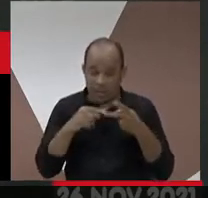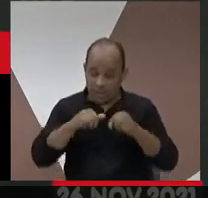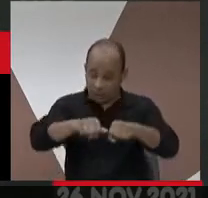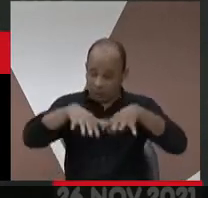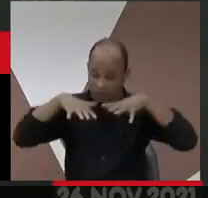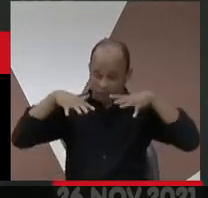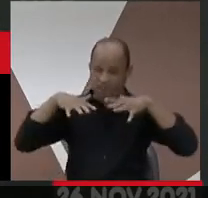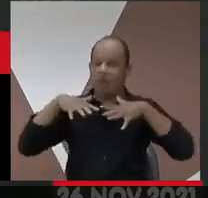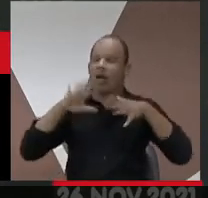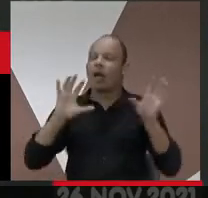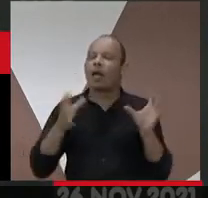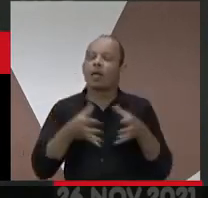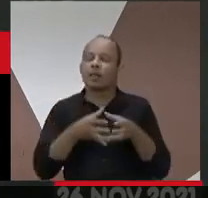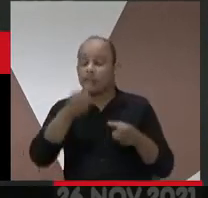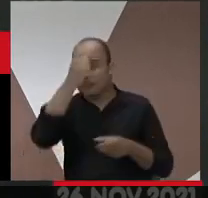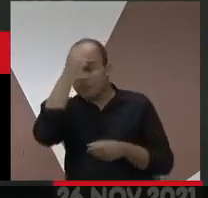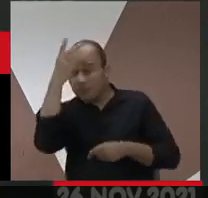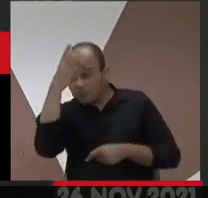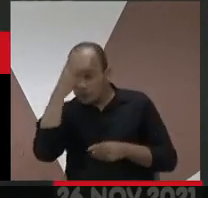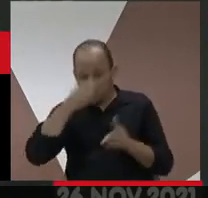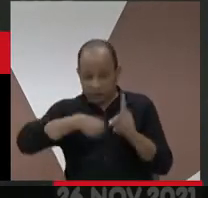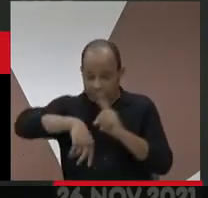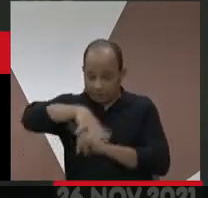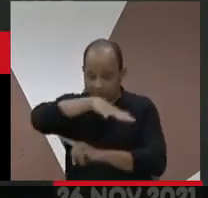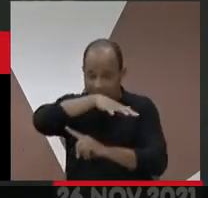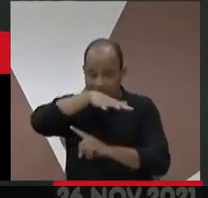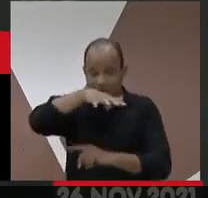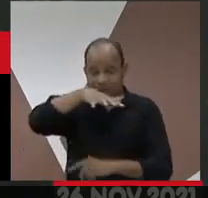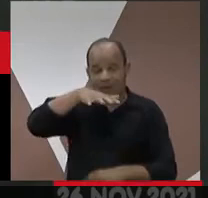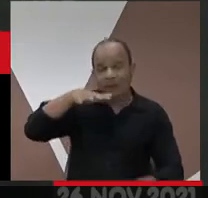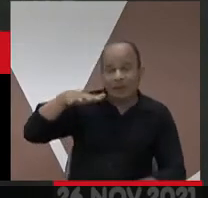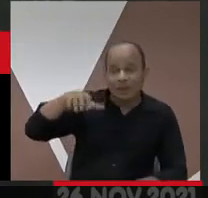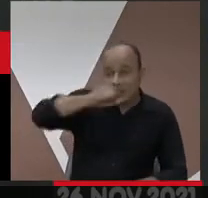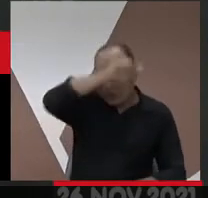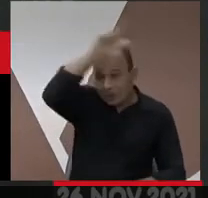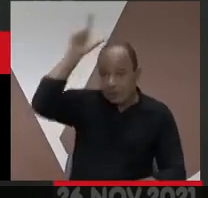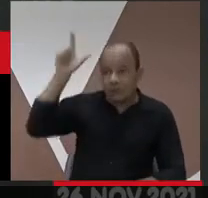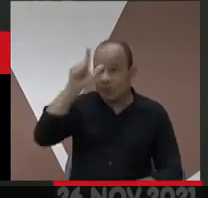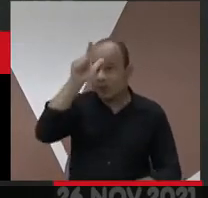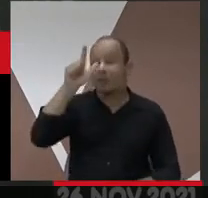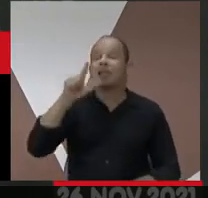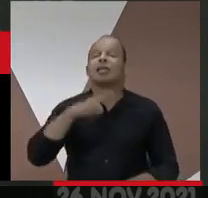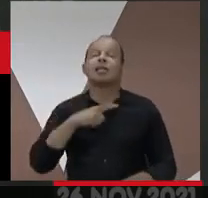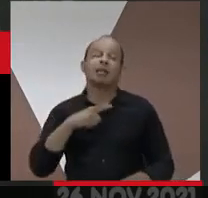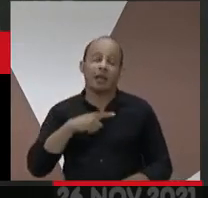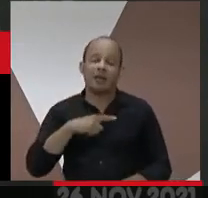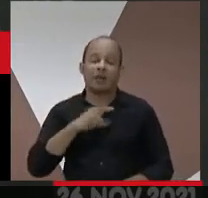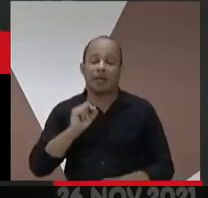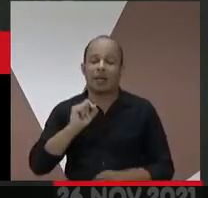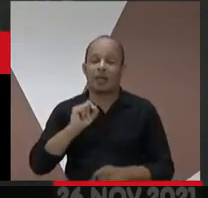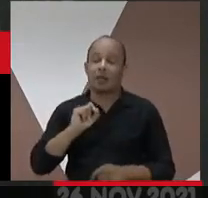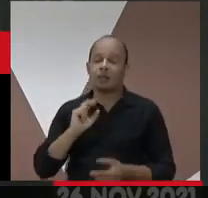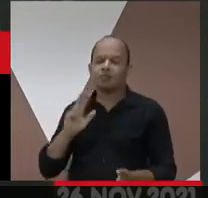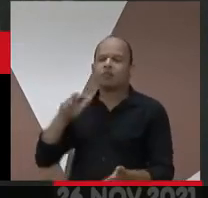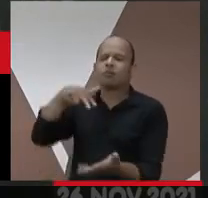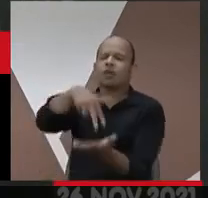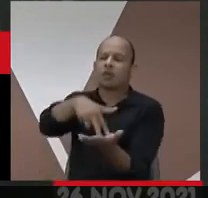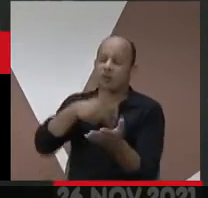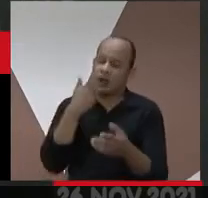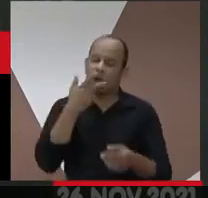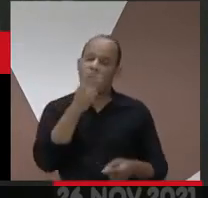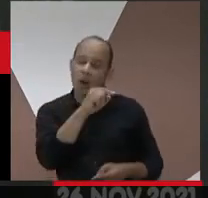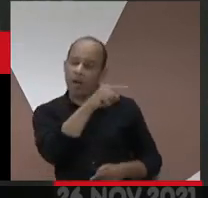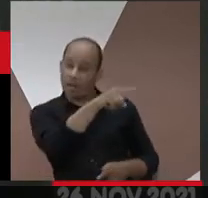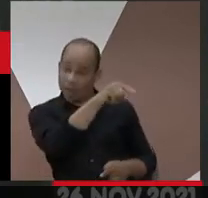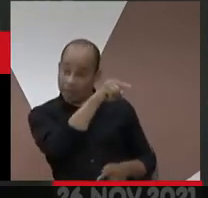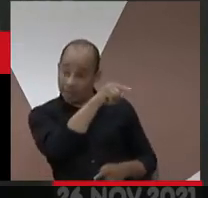Santa Luzia, que é responsável pela atual revisão do plano diretor do município, se posicionou afirmando que o Rodoanel é